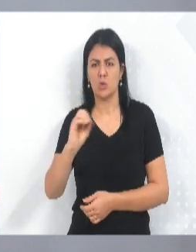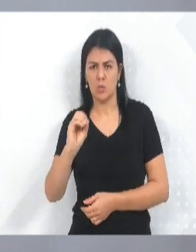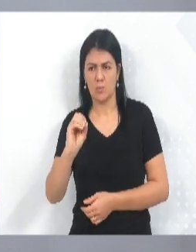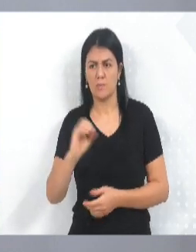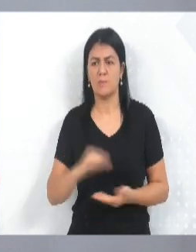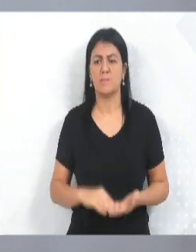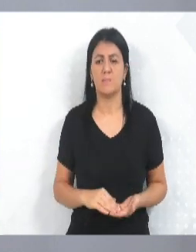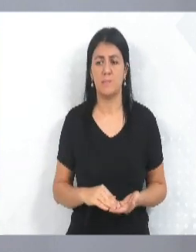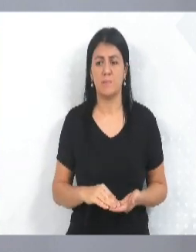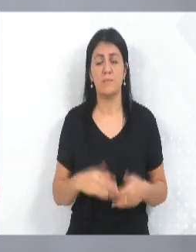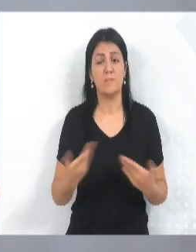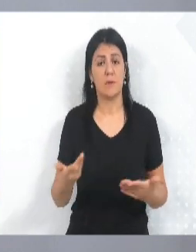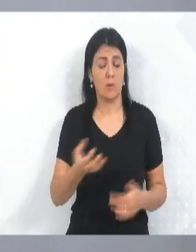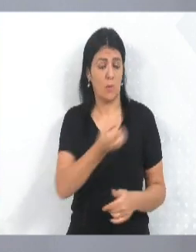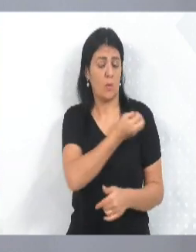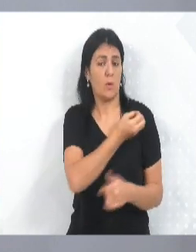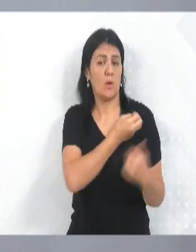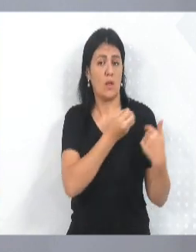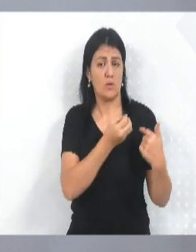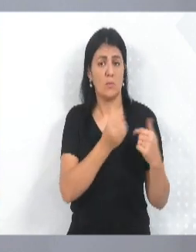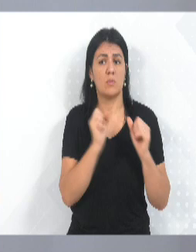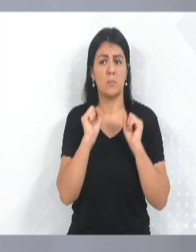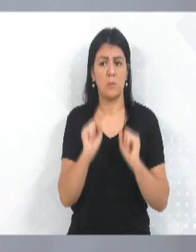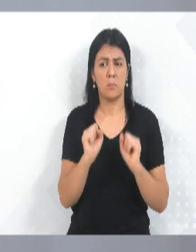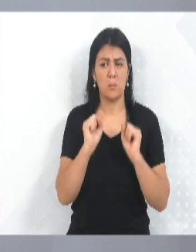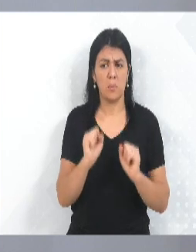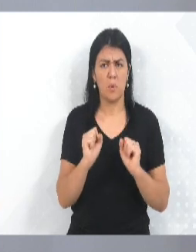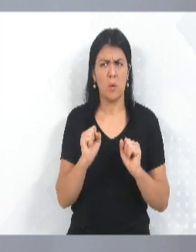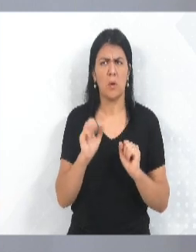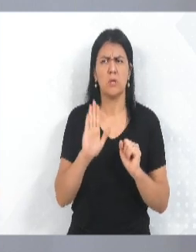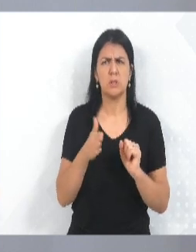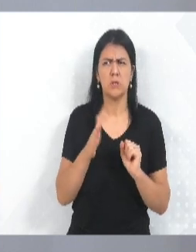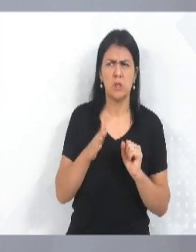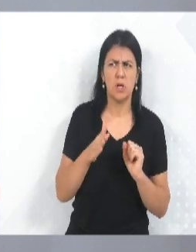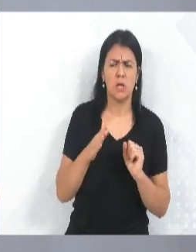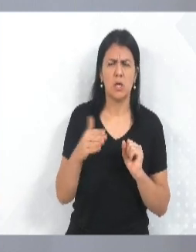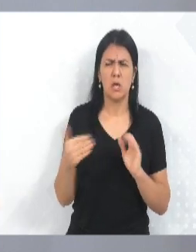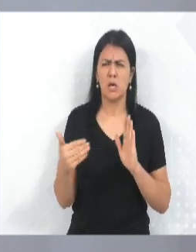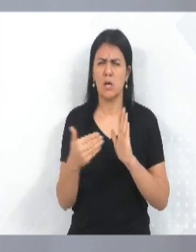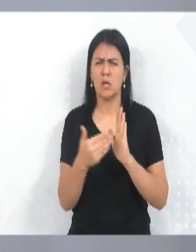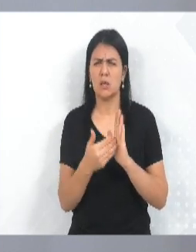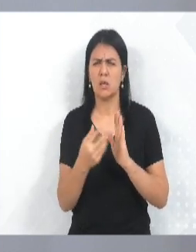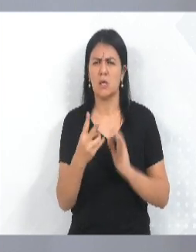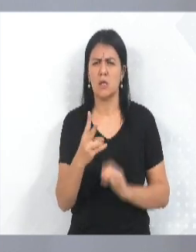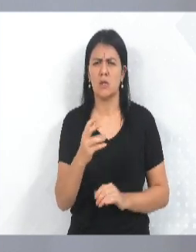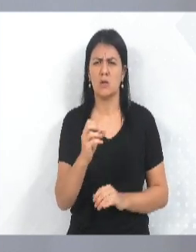que essa esse número nós podemos chegar já em 230